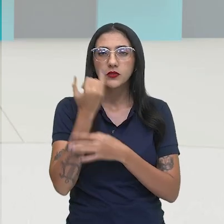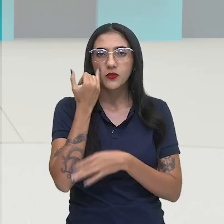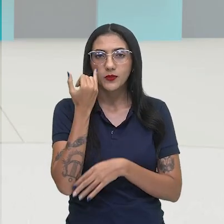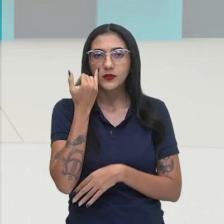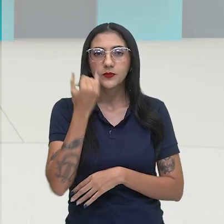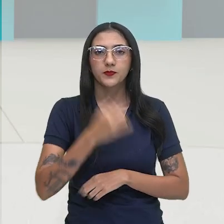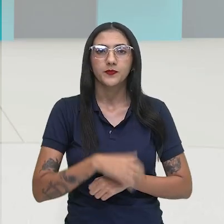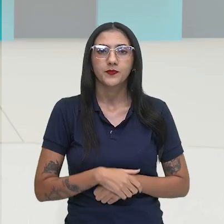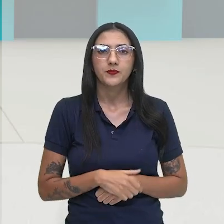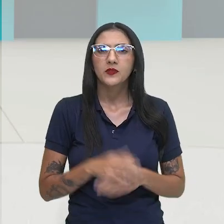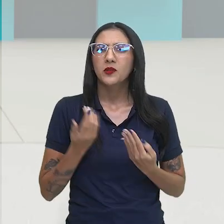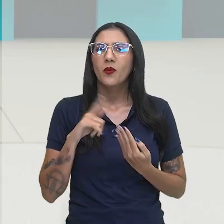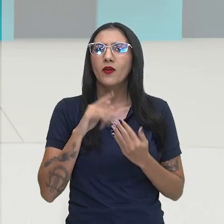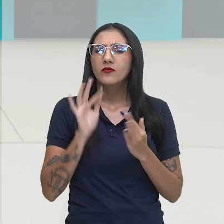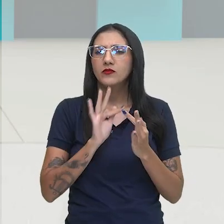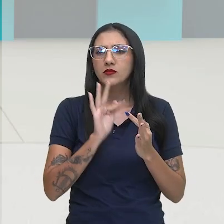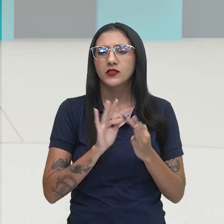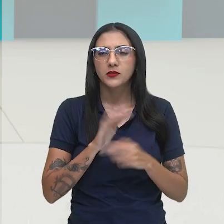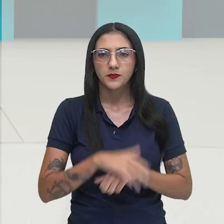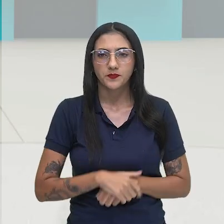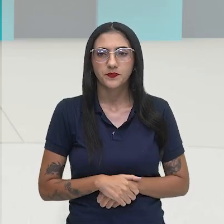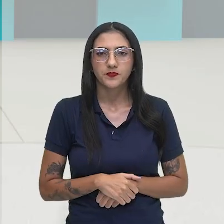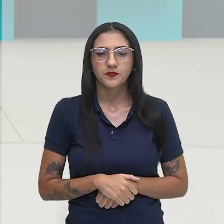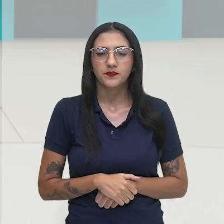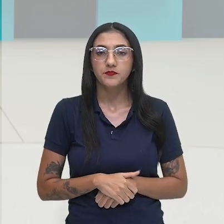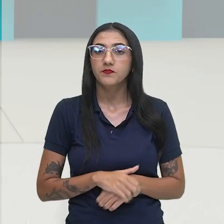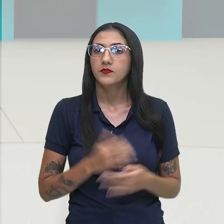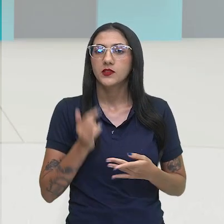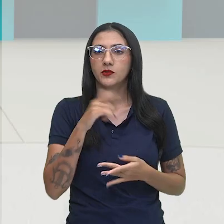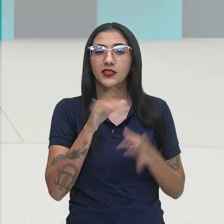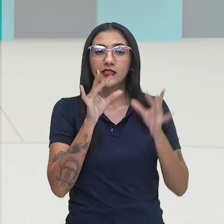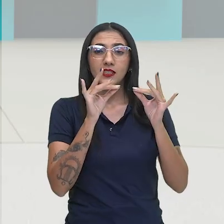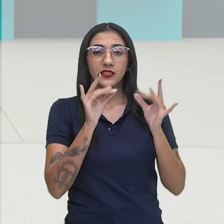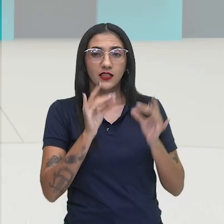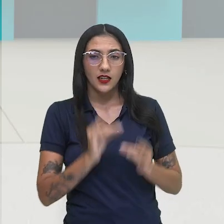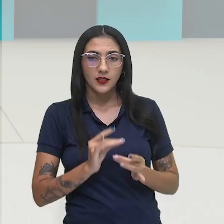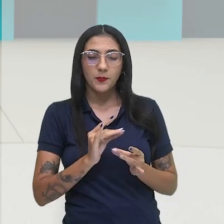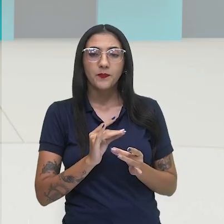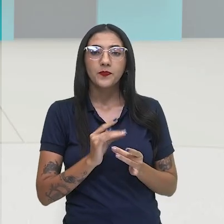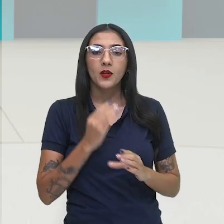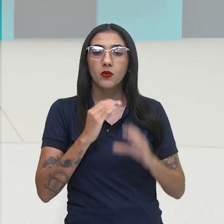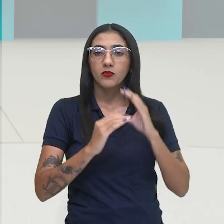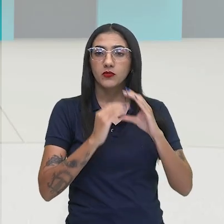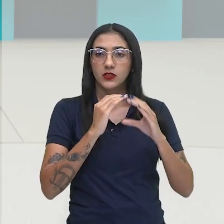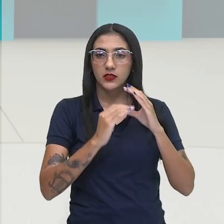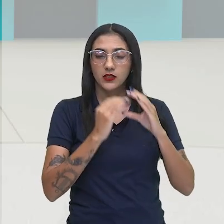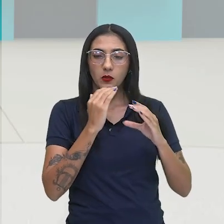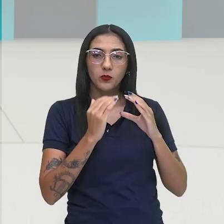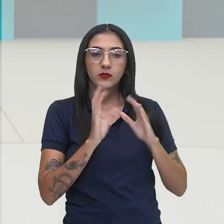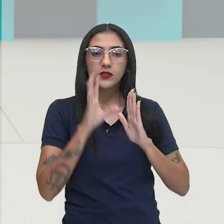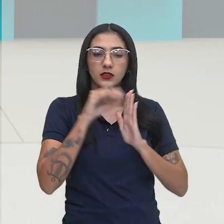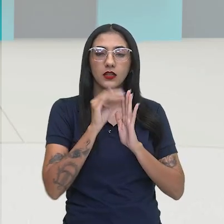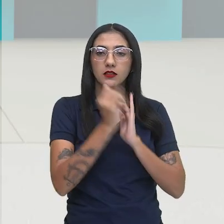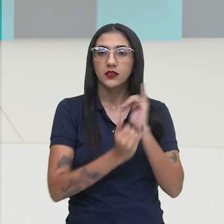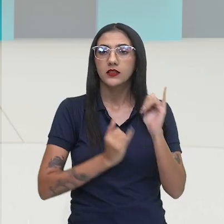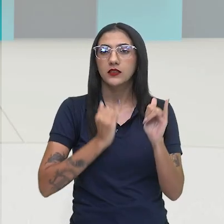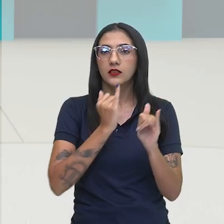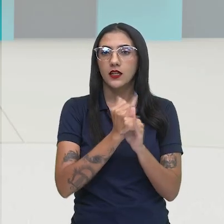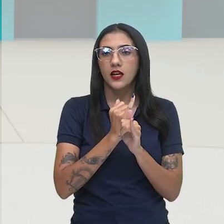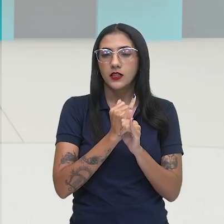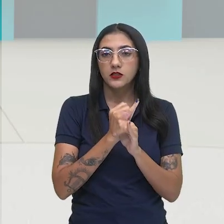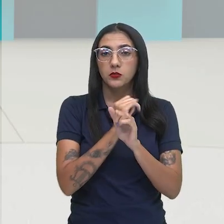tá? Qual é a função dele? Ele criptografa a comunicação entre navegador e servidor,